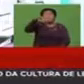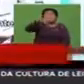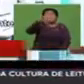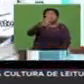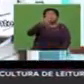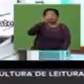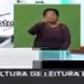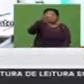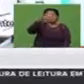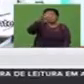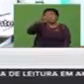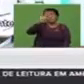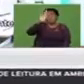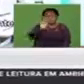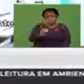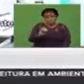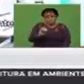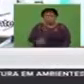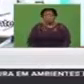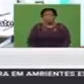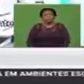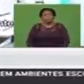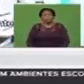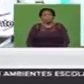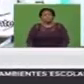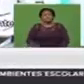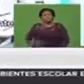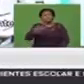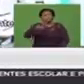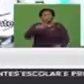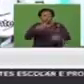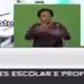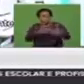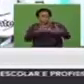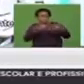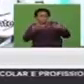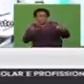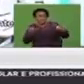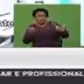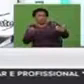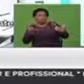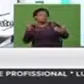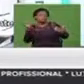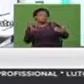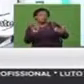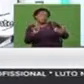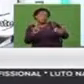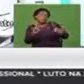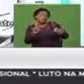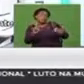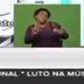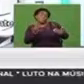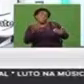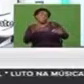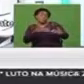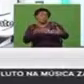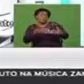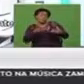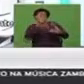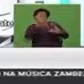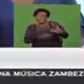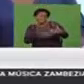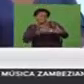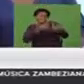tirar, sem ter que abrir o doente, sem ter que fazer uma cirurgia aberta que é muito agressiva e muito dolorosa